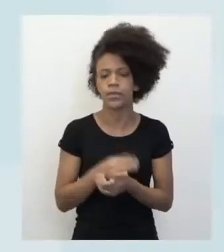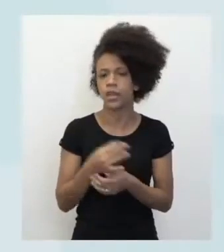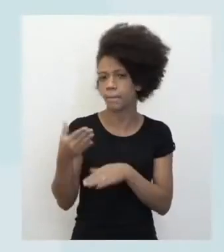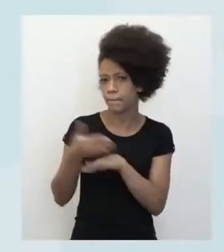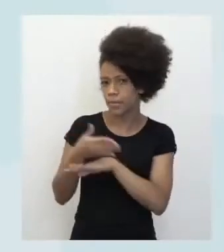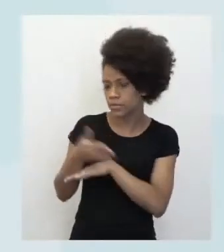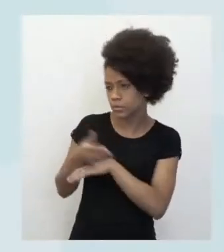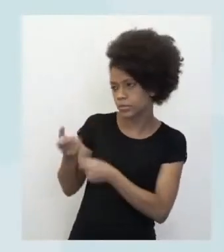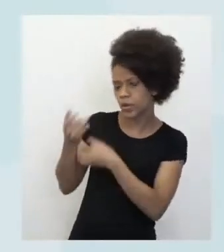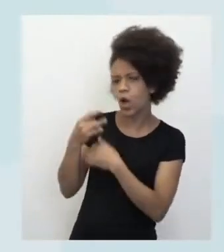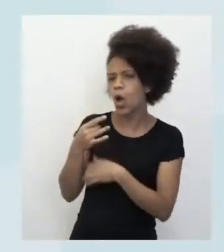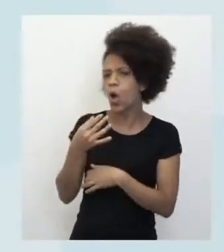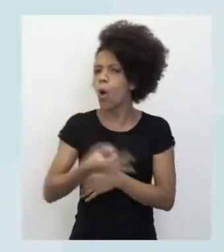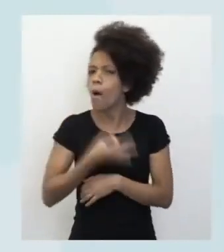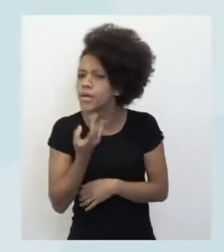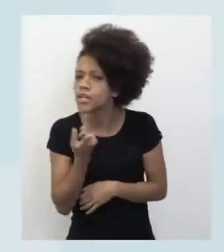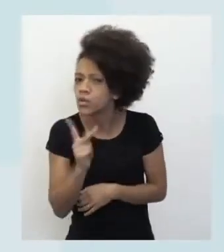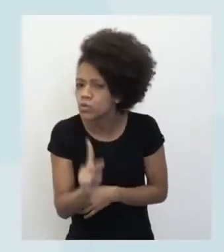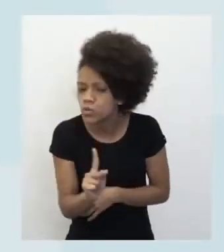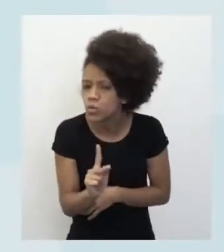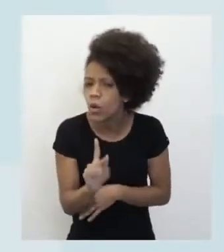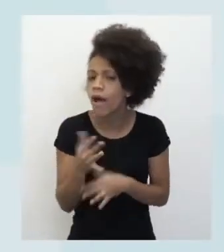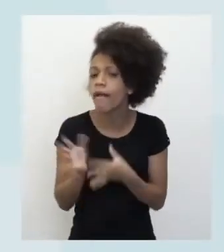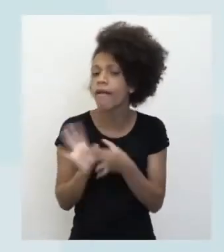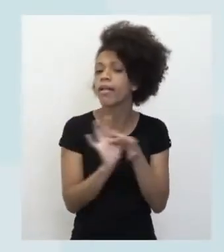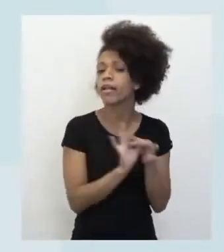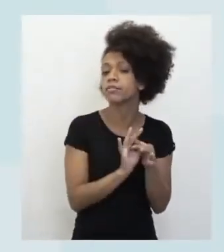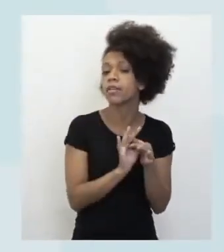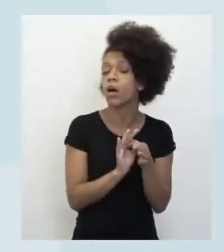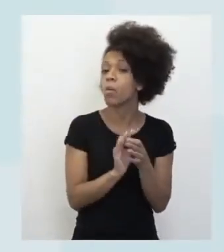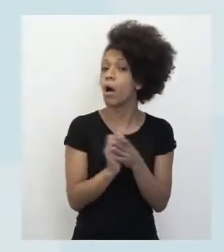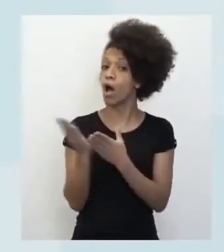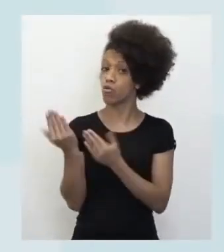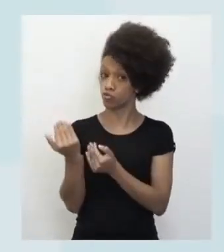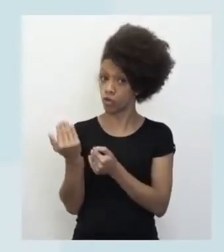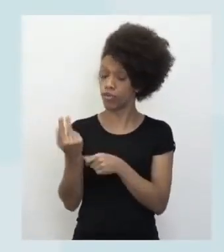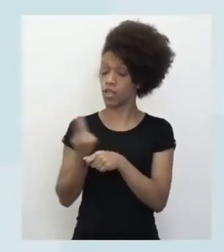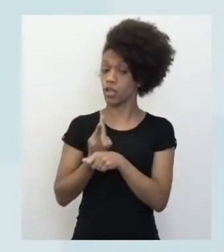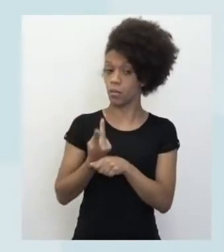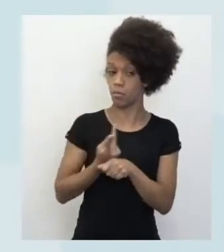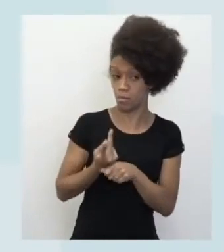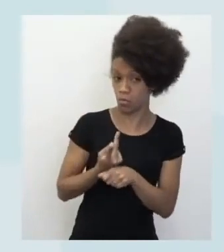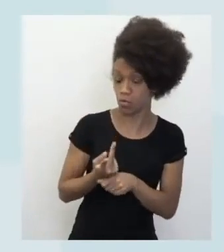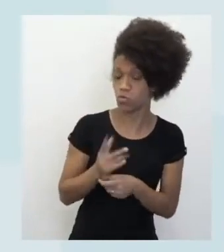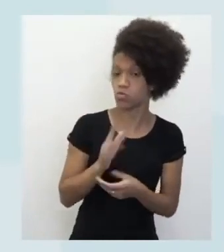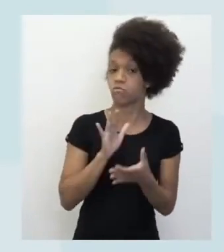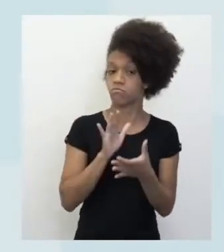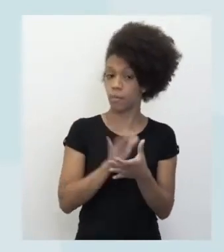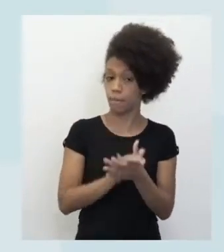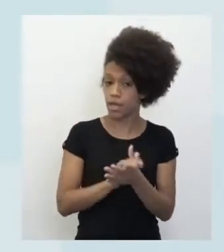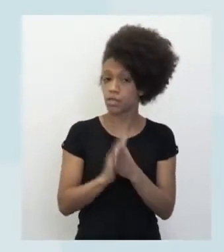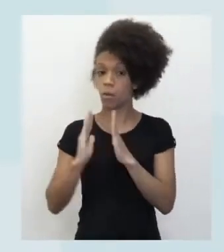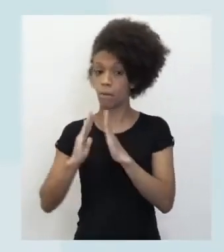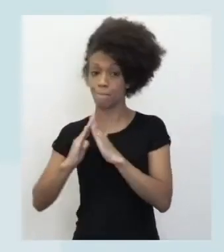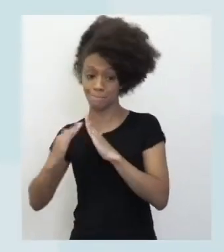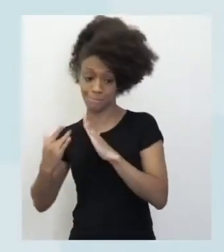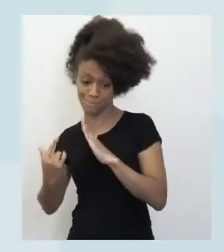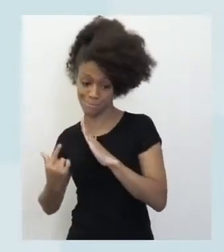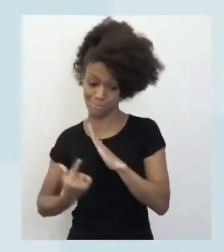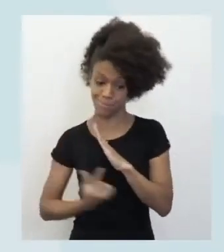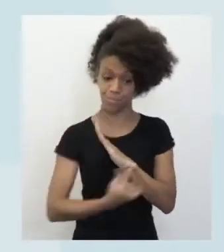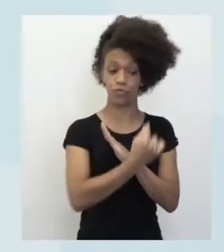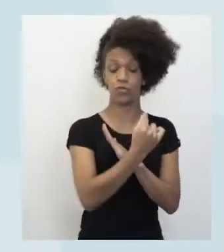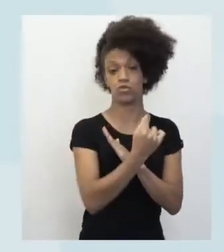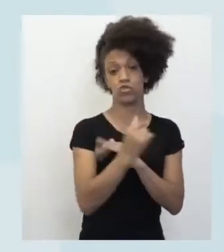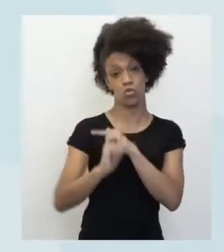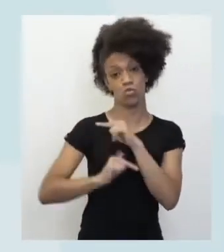no chat. Qual é a sua opinião em relação a uma jovem que busca o casamento para fugir do serviço doméstico?